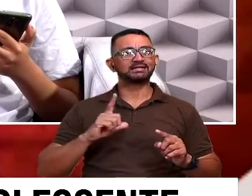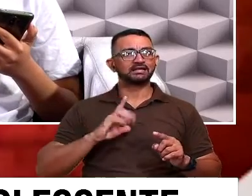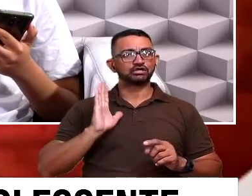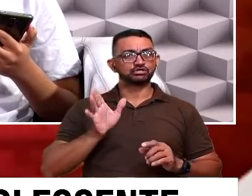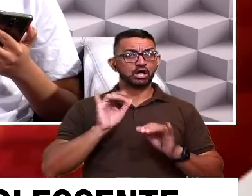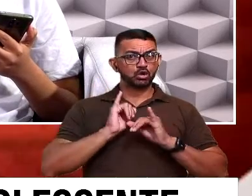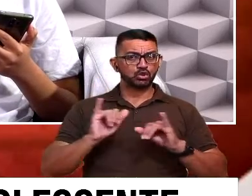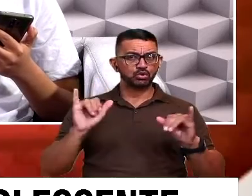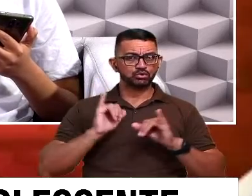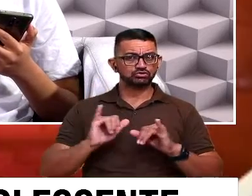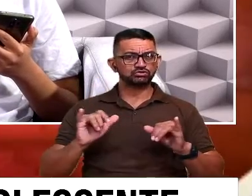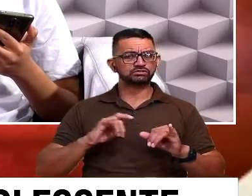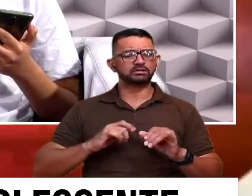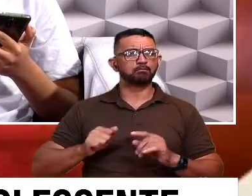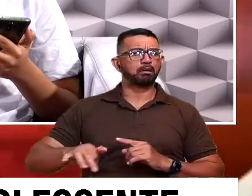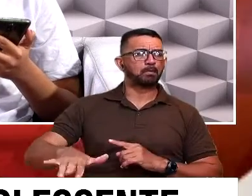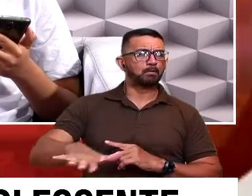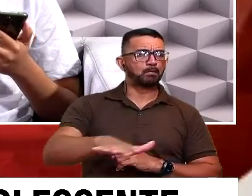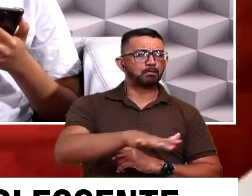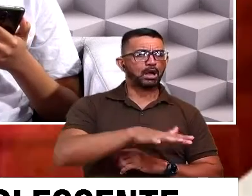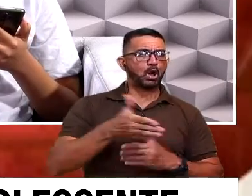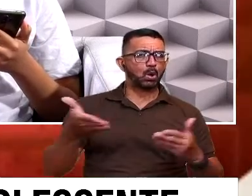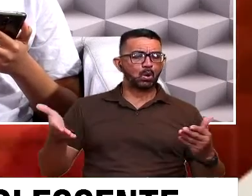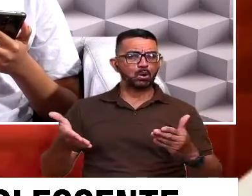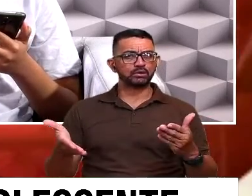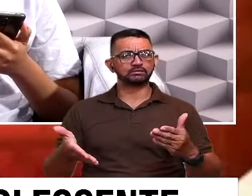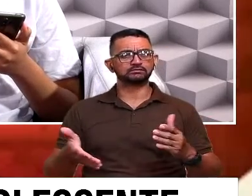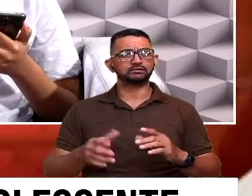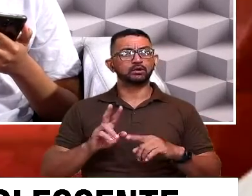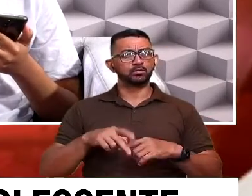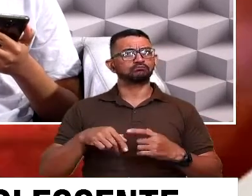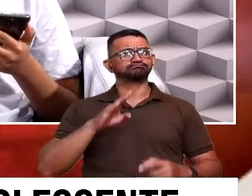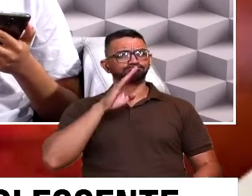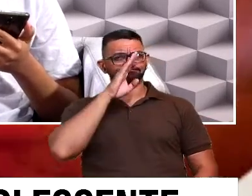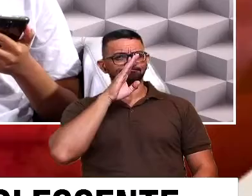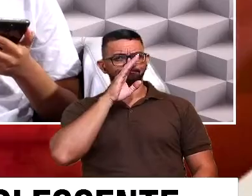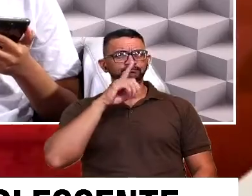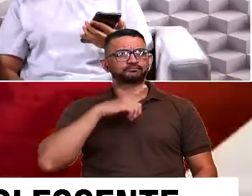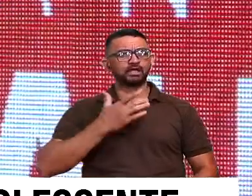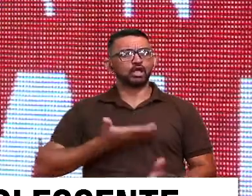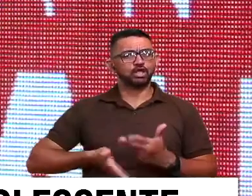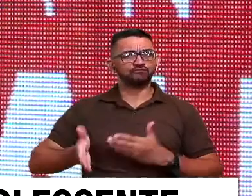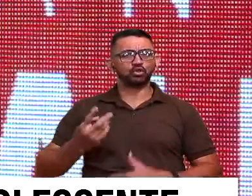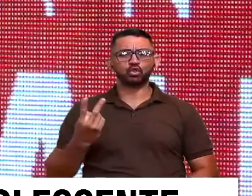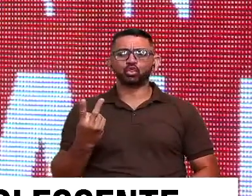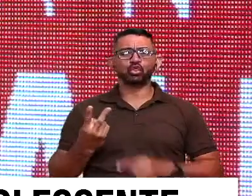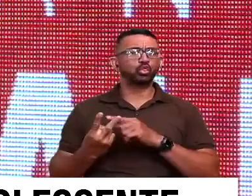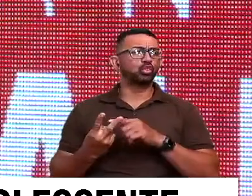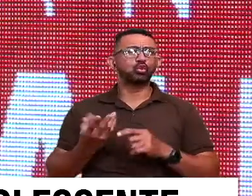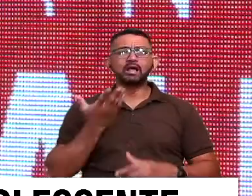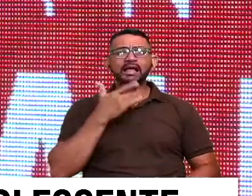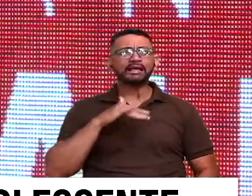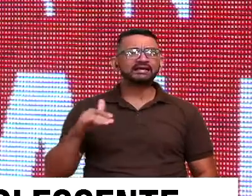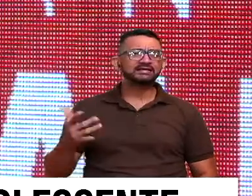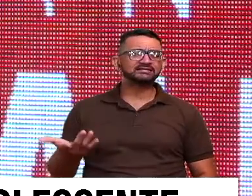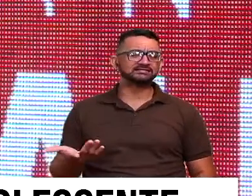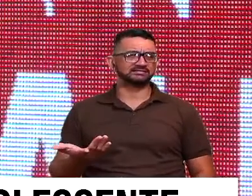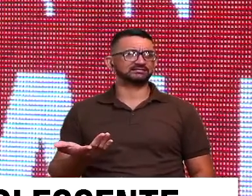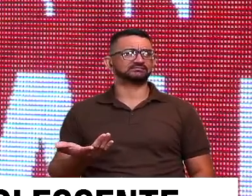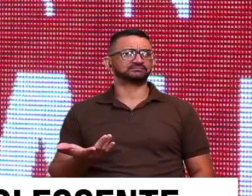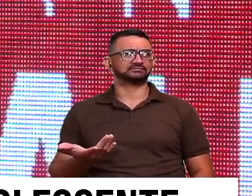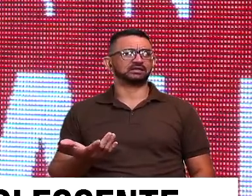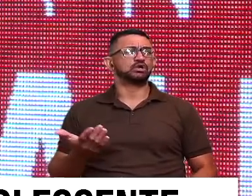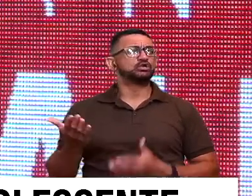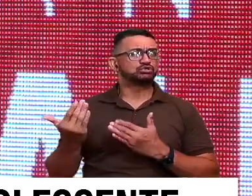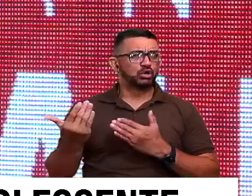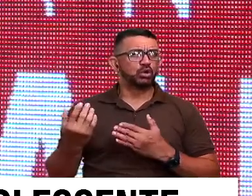mas essa tem sido uma das notícias que mais estão repercutindo hoje não é Carla até pela gravidade também de envolver dois menores envolver